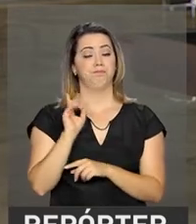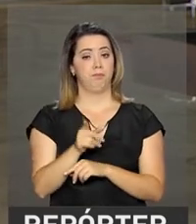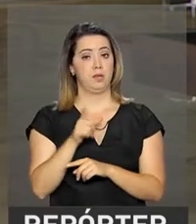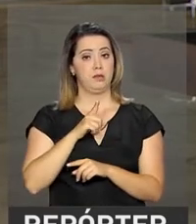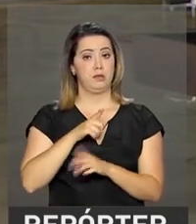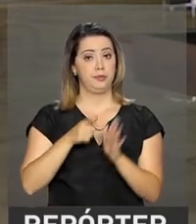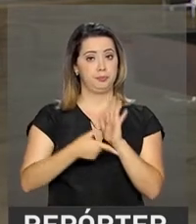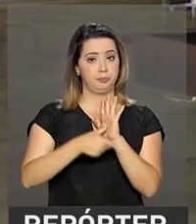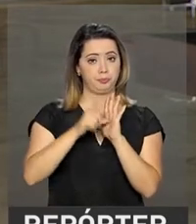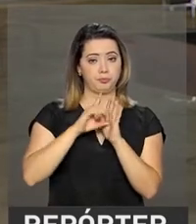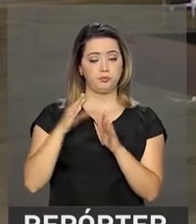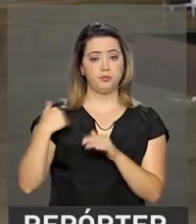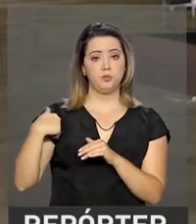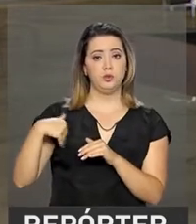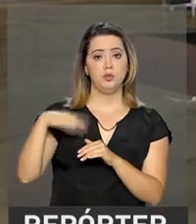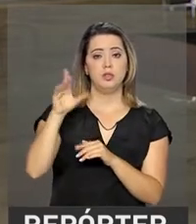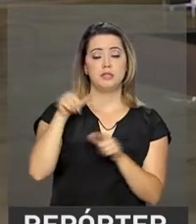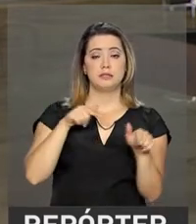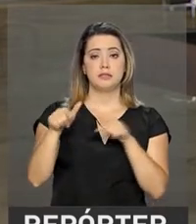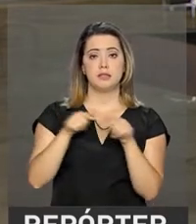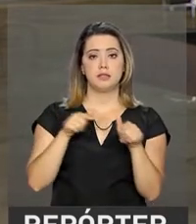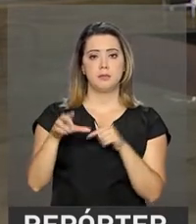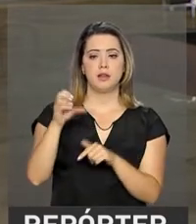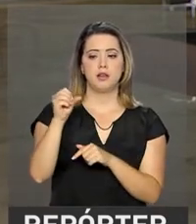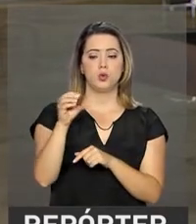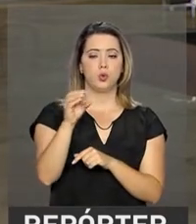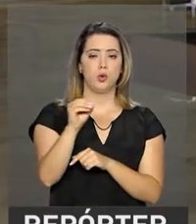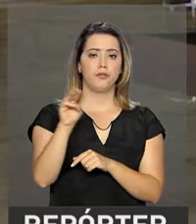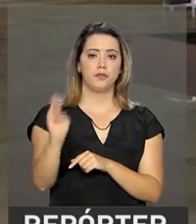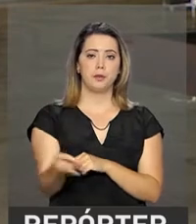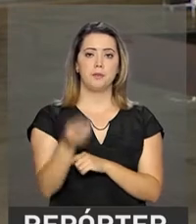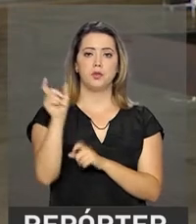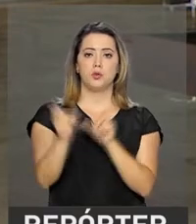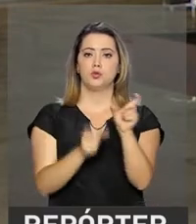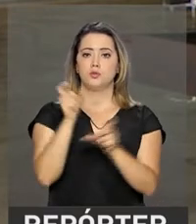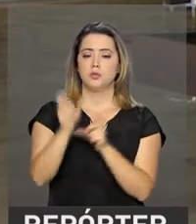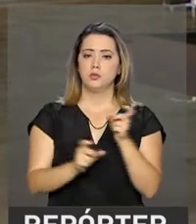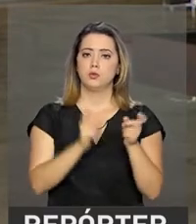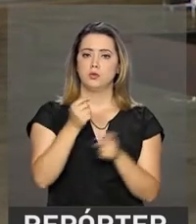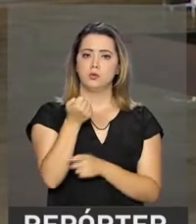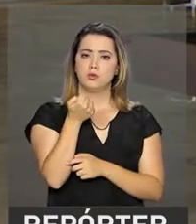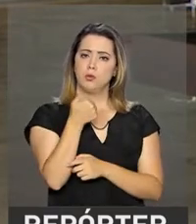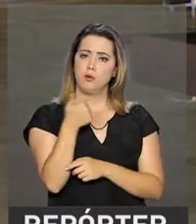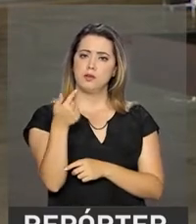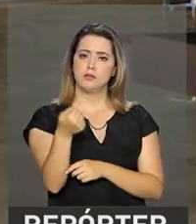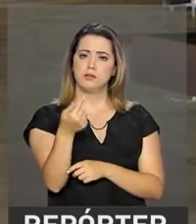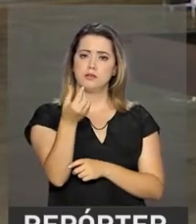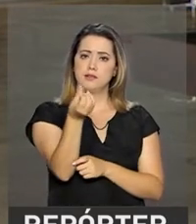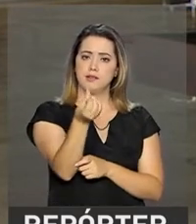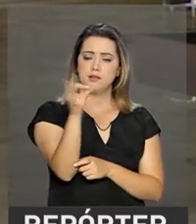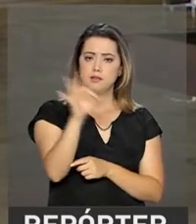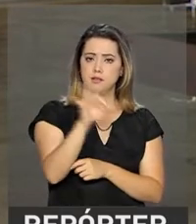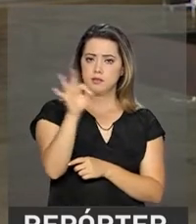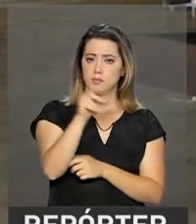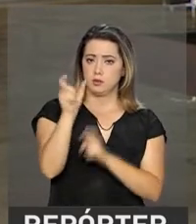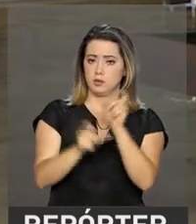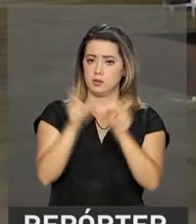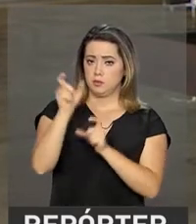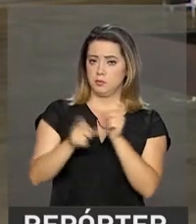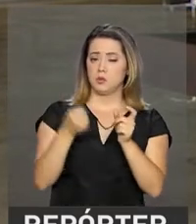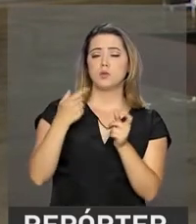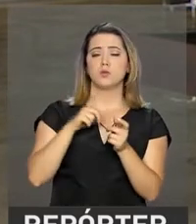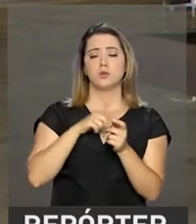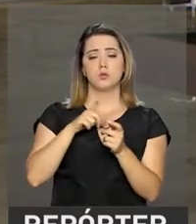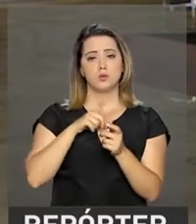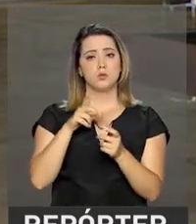brasileiro mais de 90 milhões de pessoas quase 76 por cento dos empregados do setor